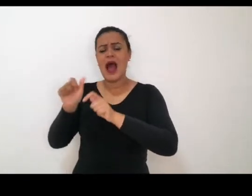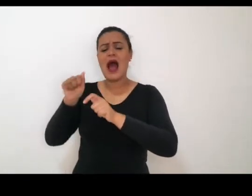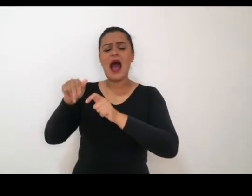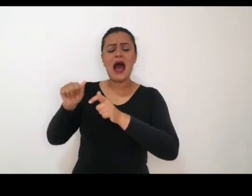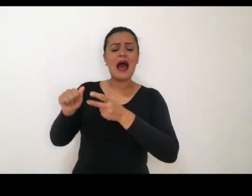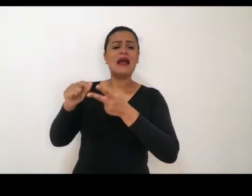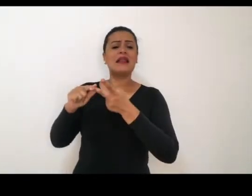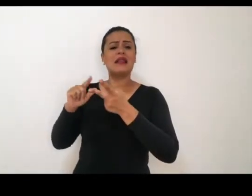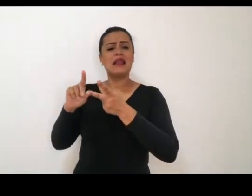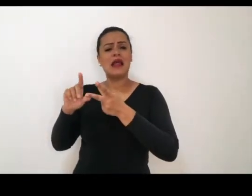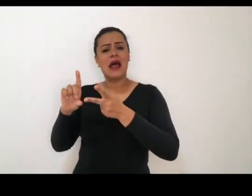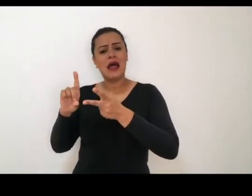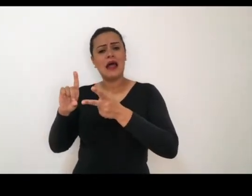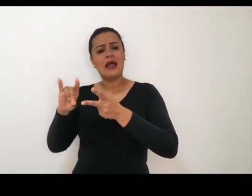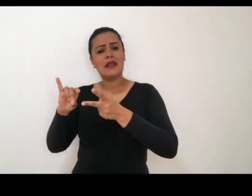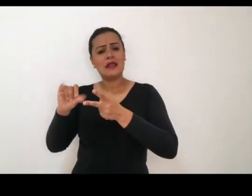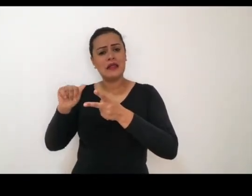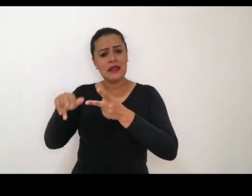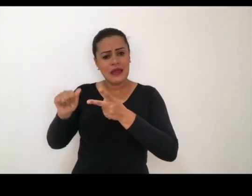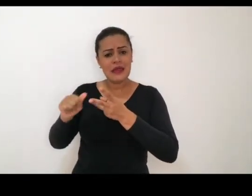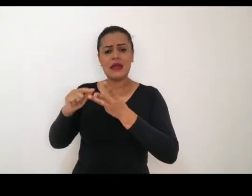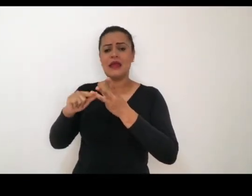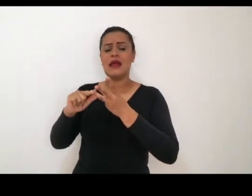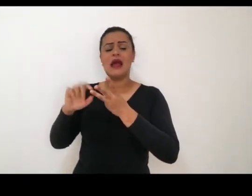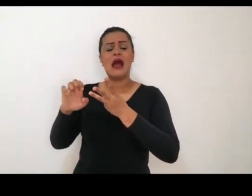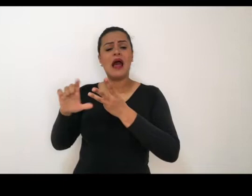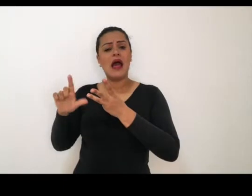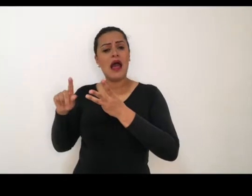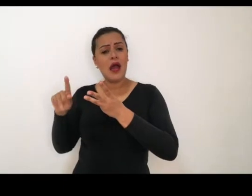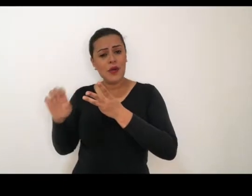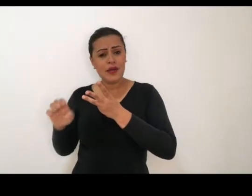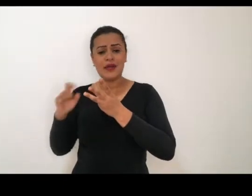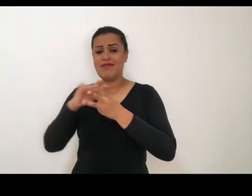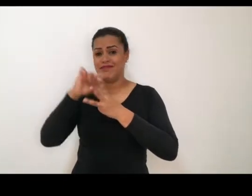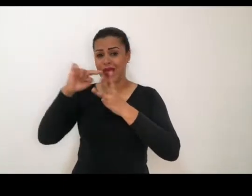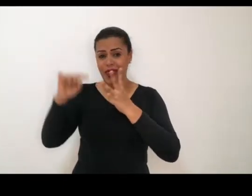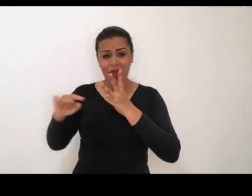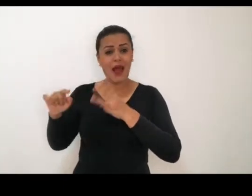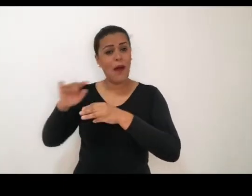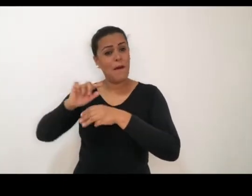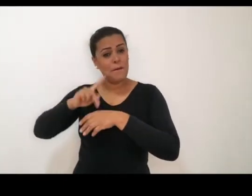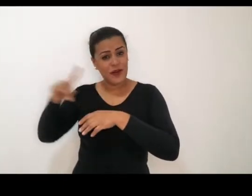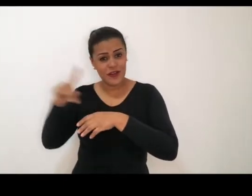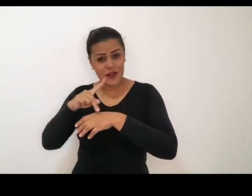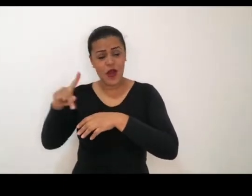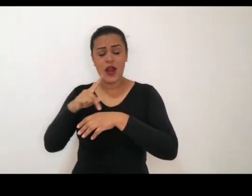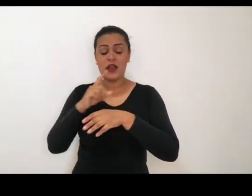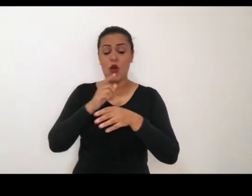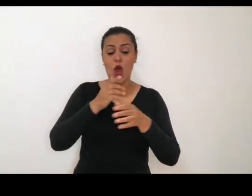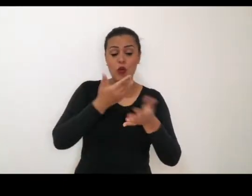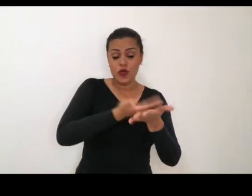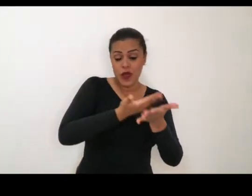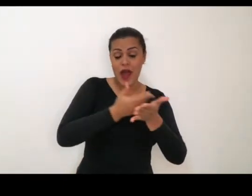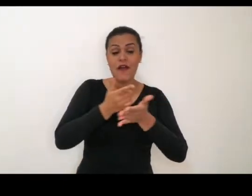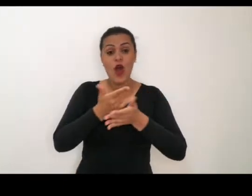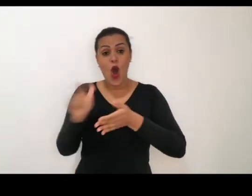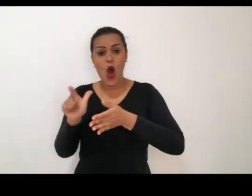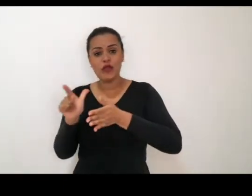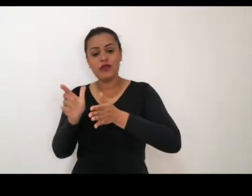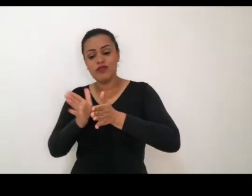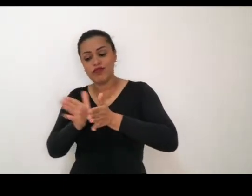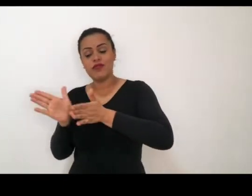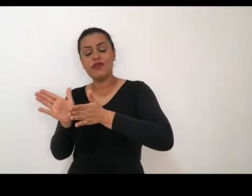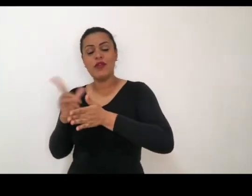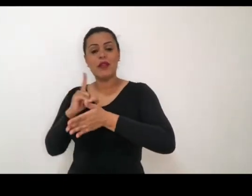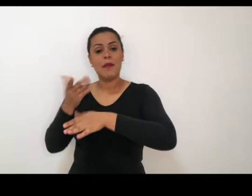a Elke. Então eu sempre paralelamente praticava, né, a dança, né. E